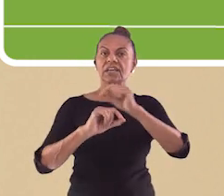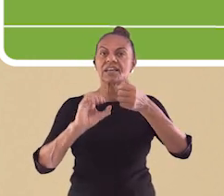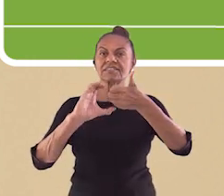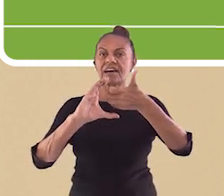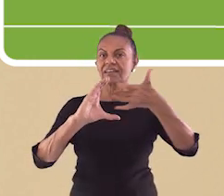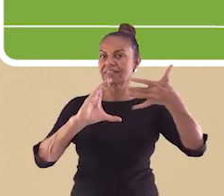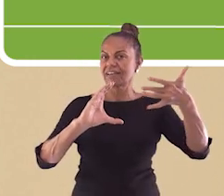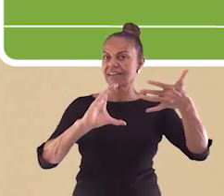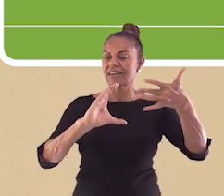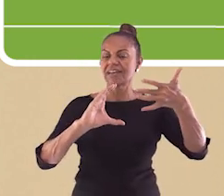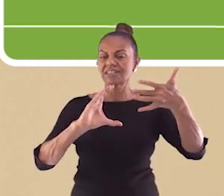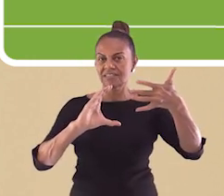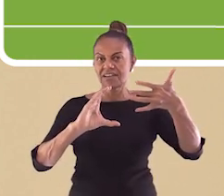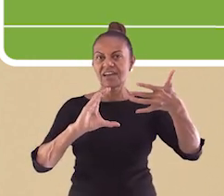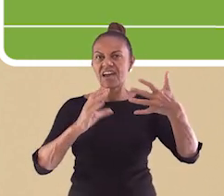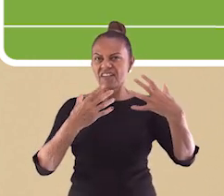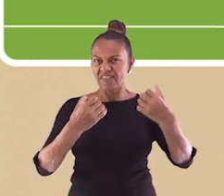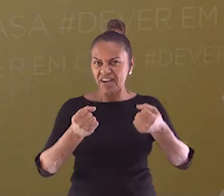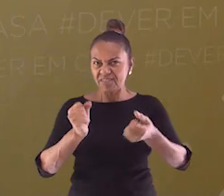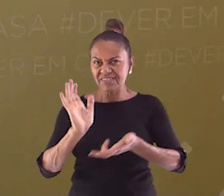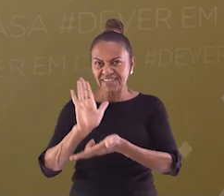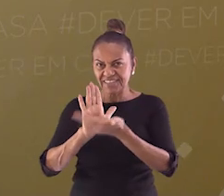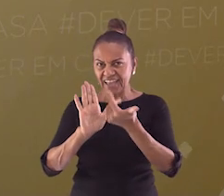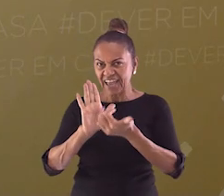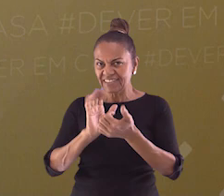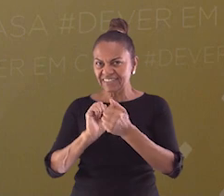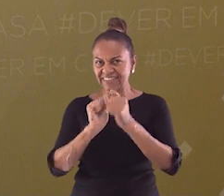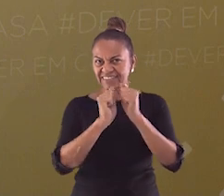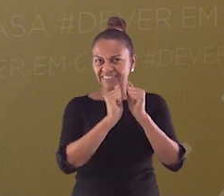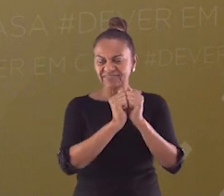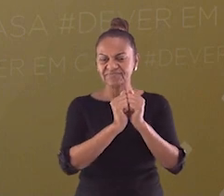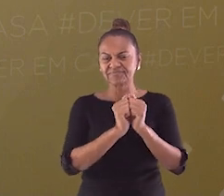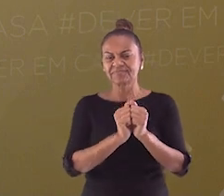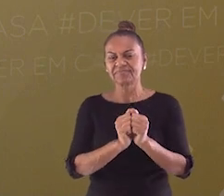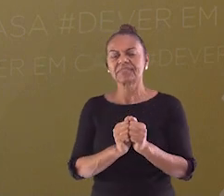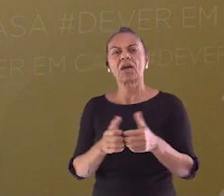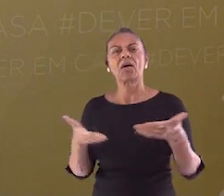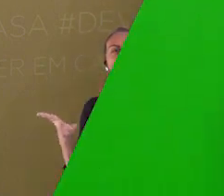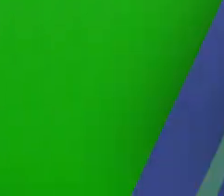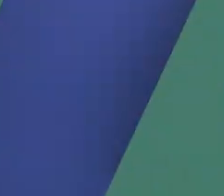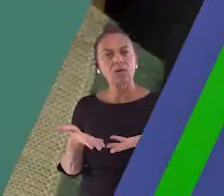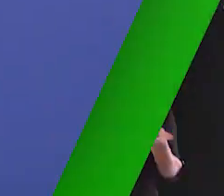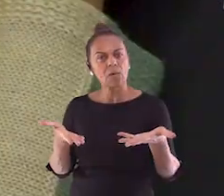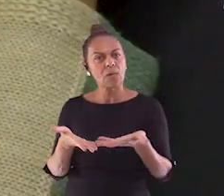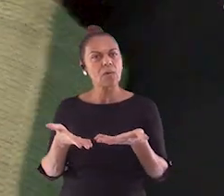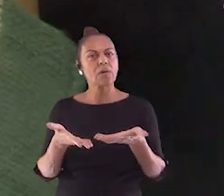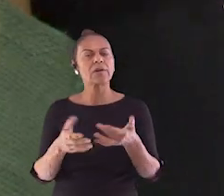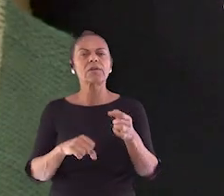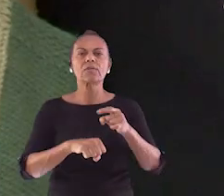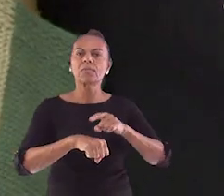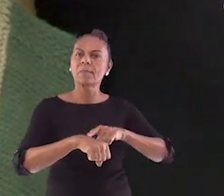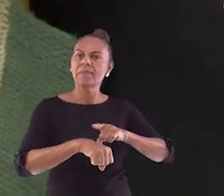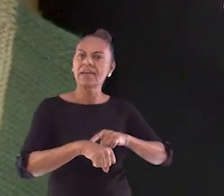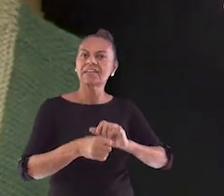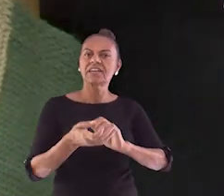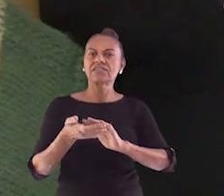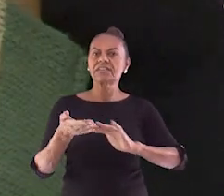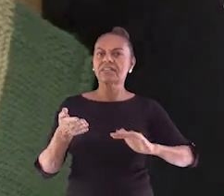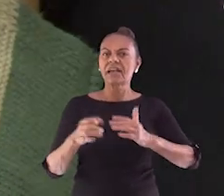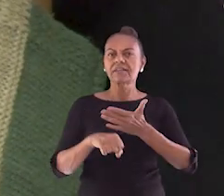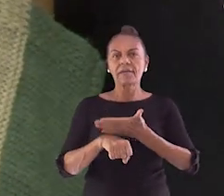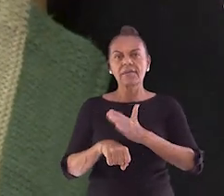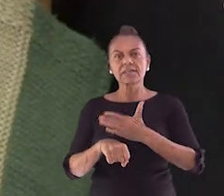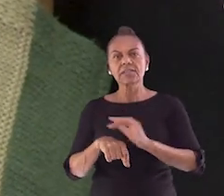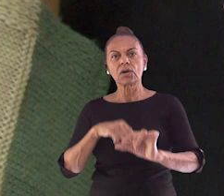que aprendemos aqui na aula de hoje. Então vamos desenhar comigo. Então agora vamos